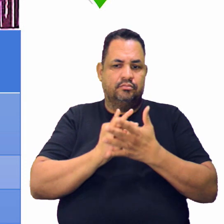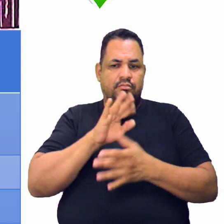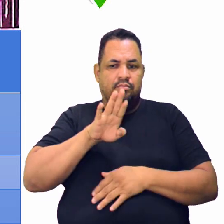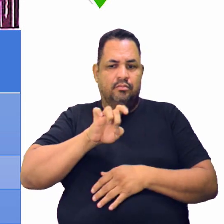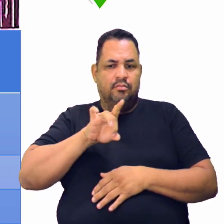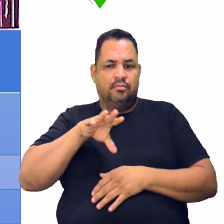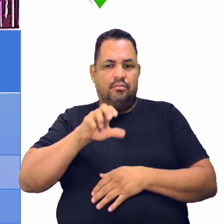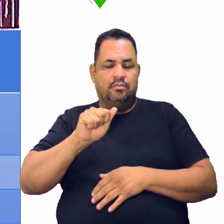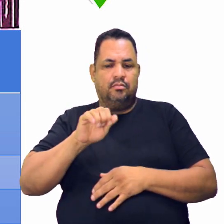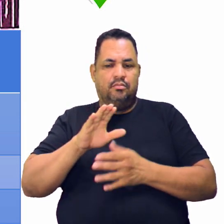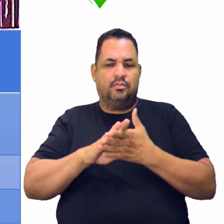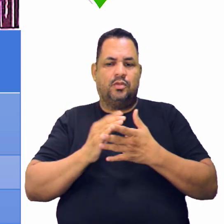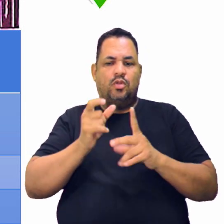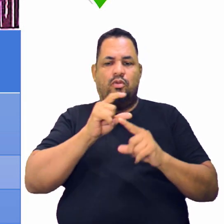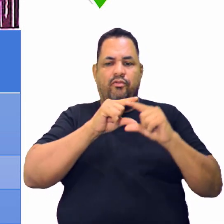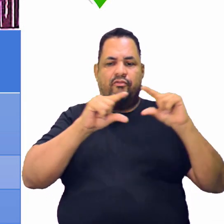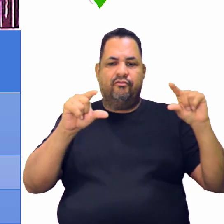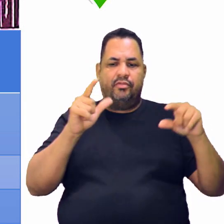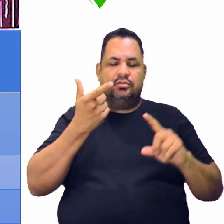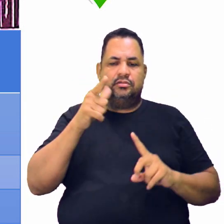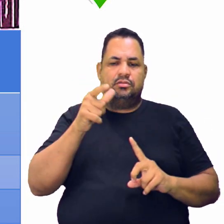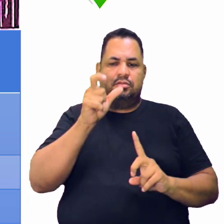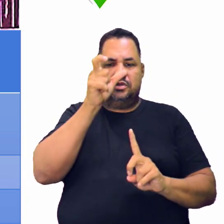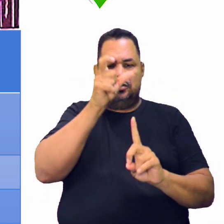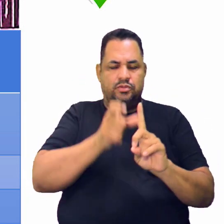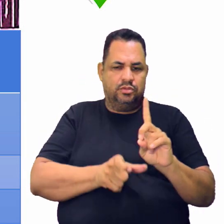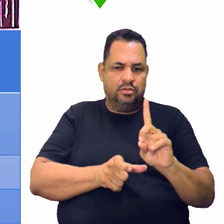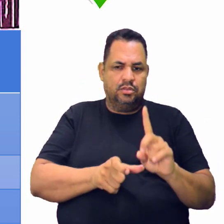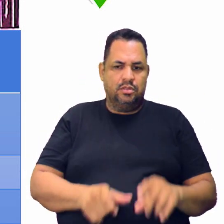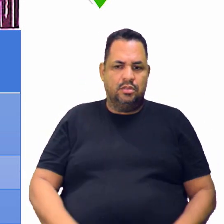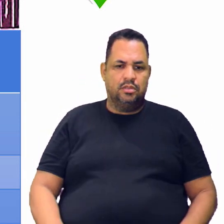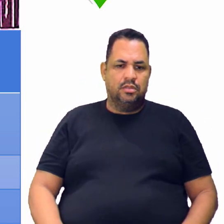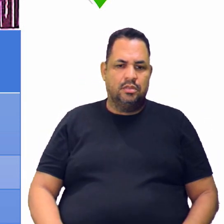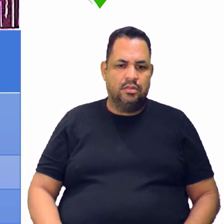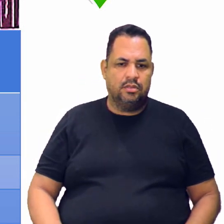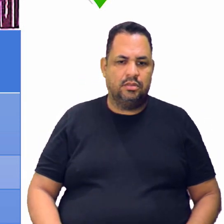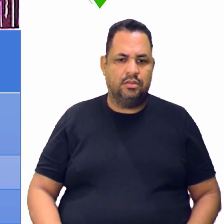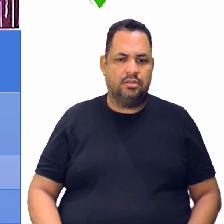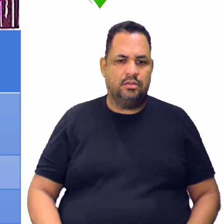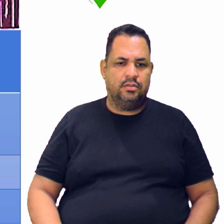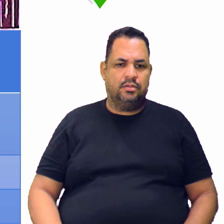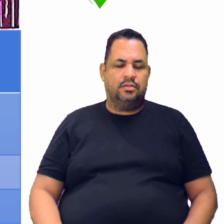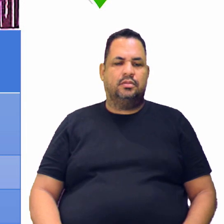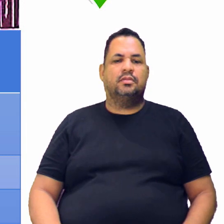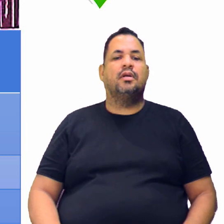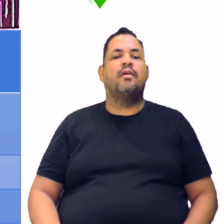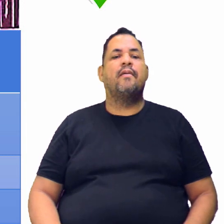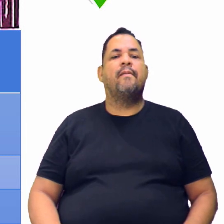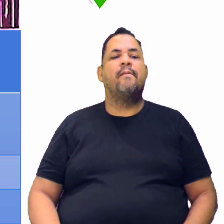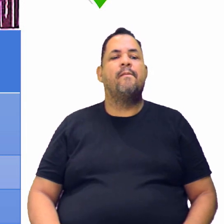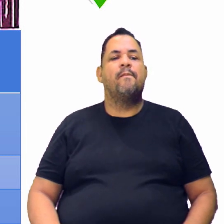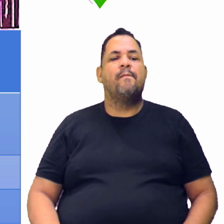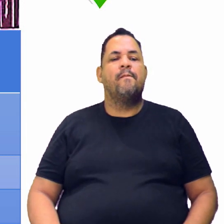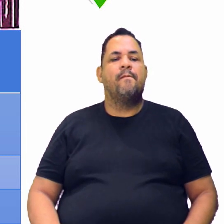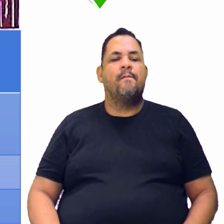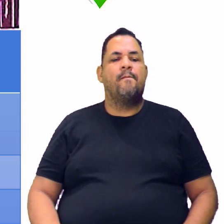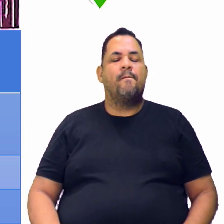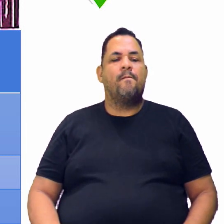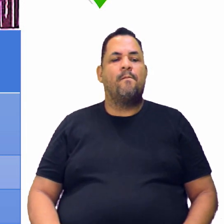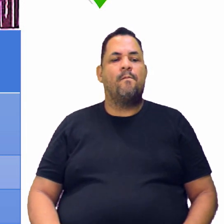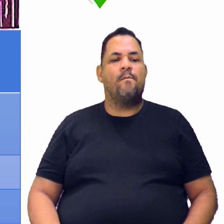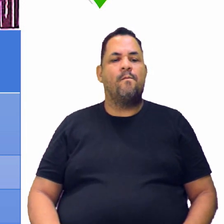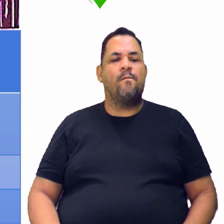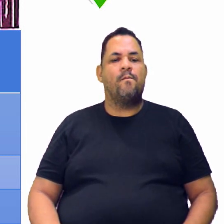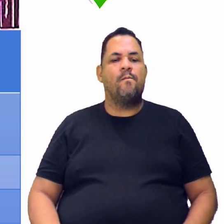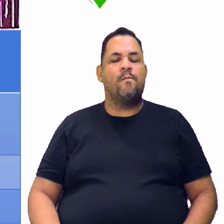inexistente ou oração sem sujeito. Me atrapalhei toda aqui na hora da fala, tá bom?